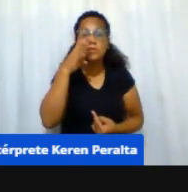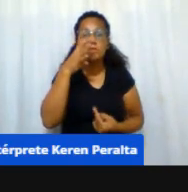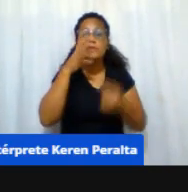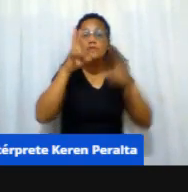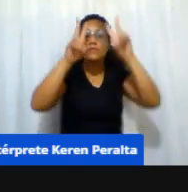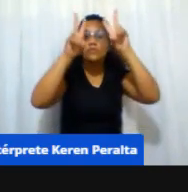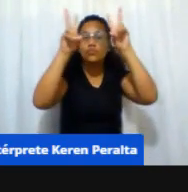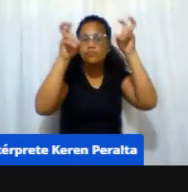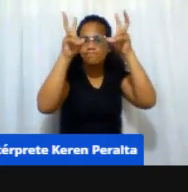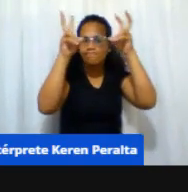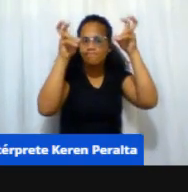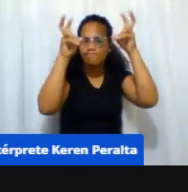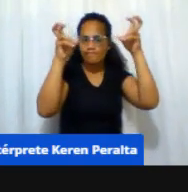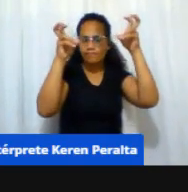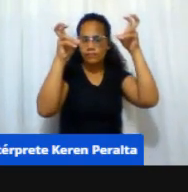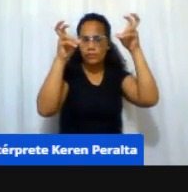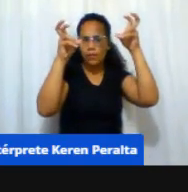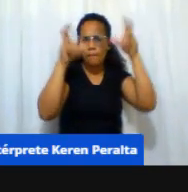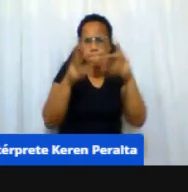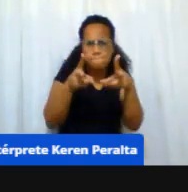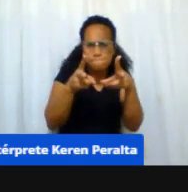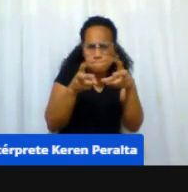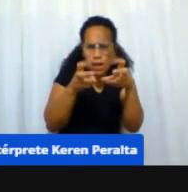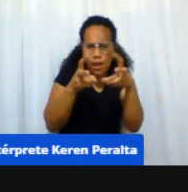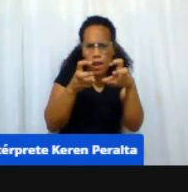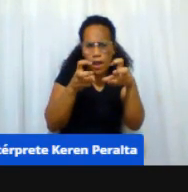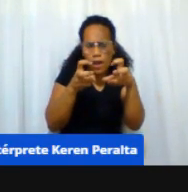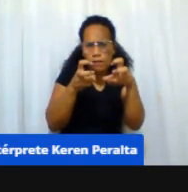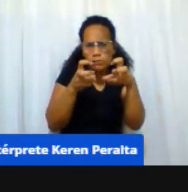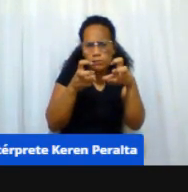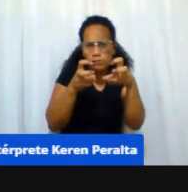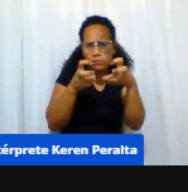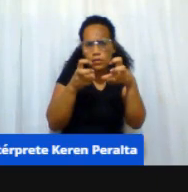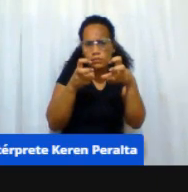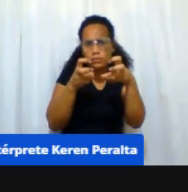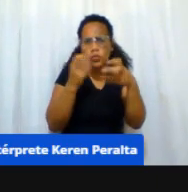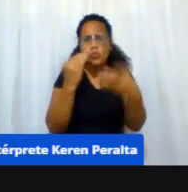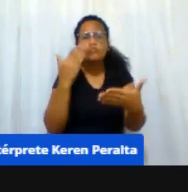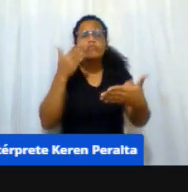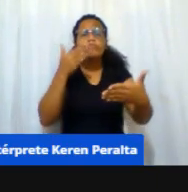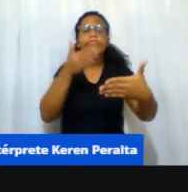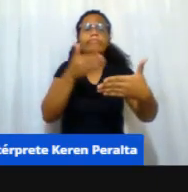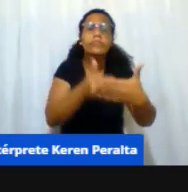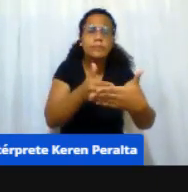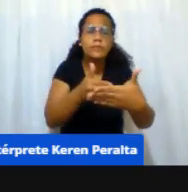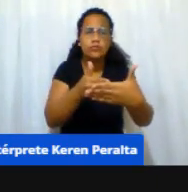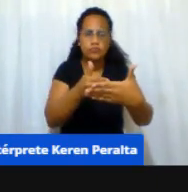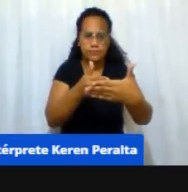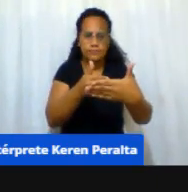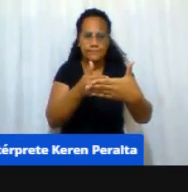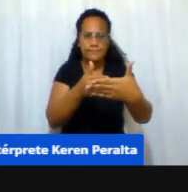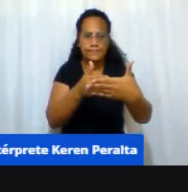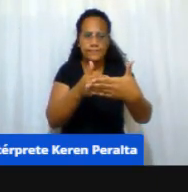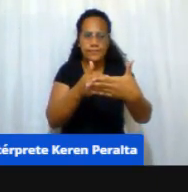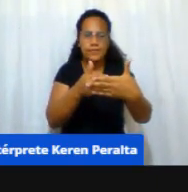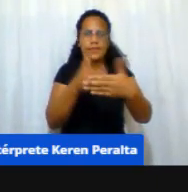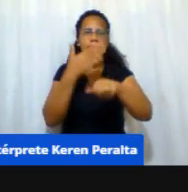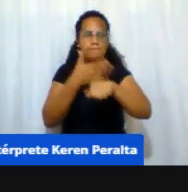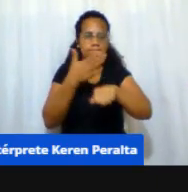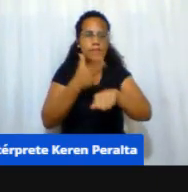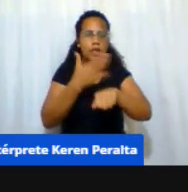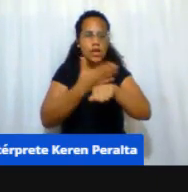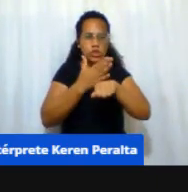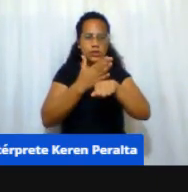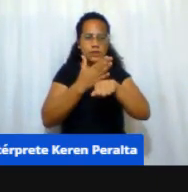se estabelecem os limites das habilidades específicas por ano em língua portuguesa. De